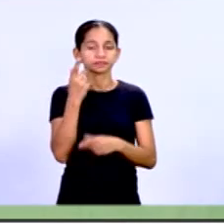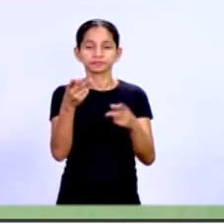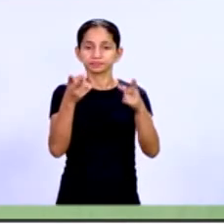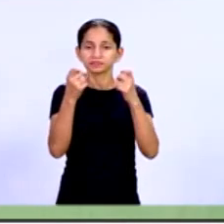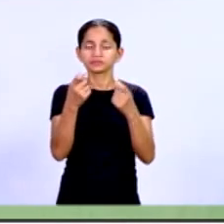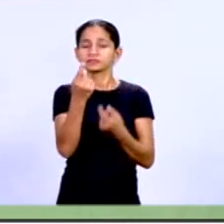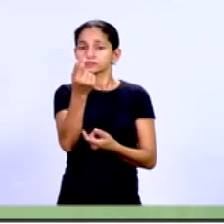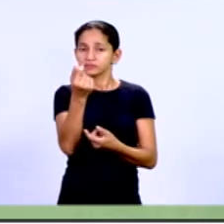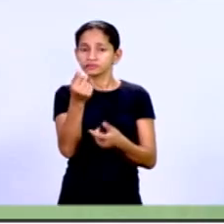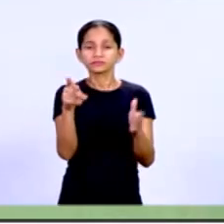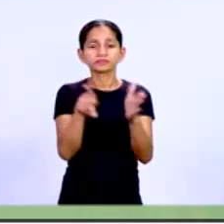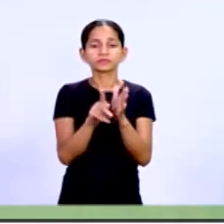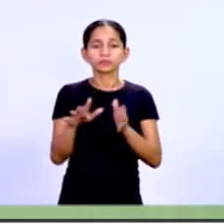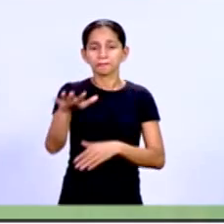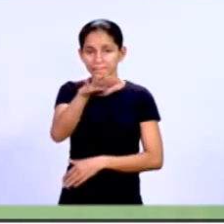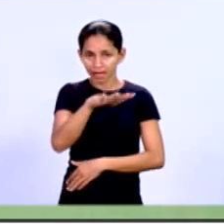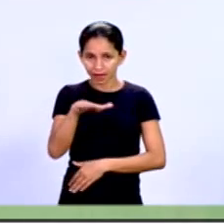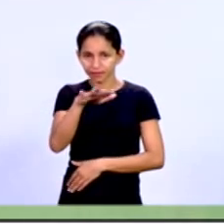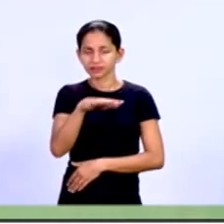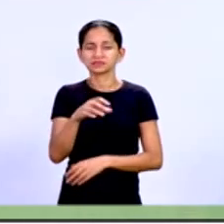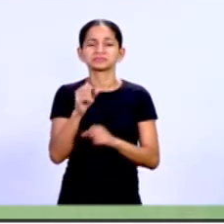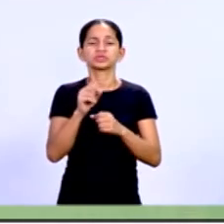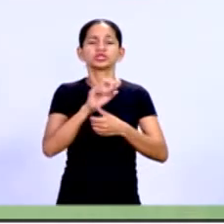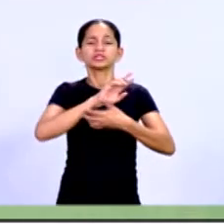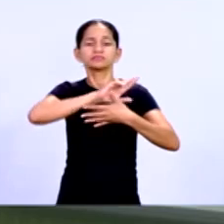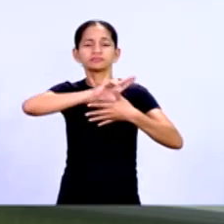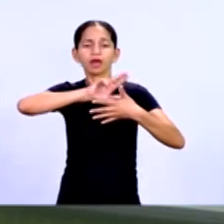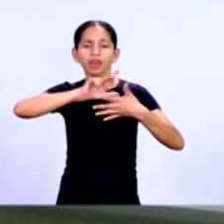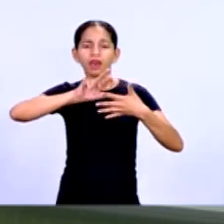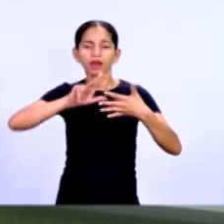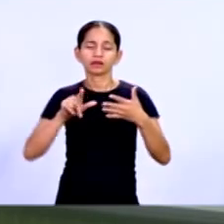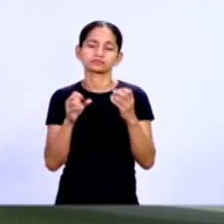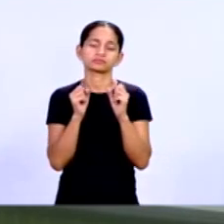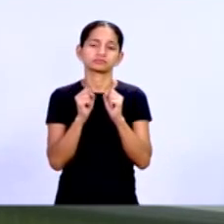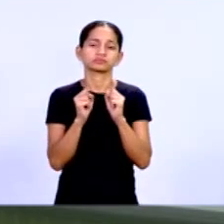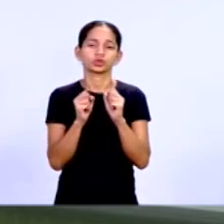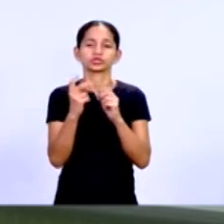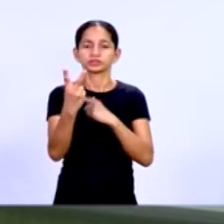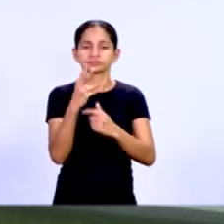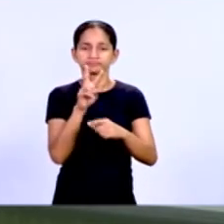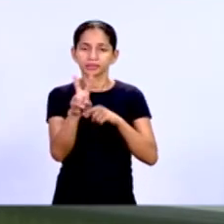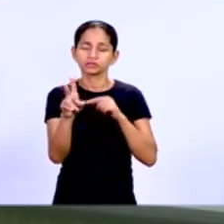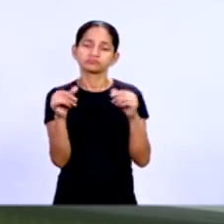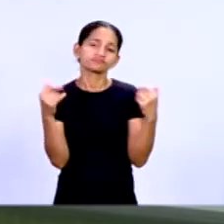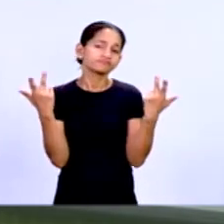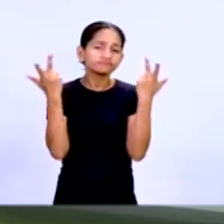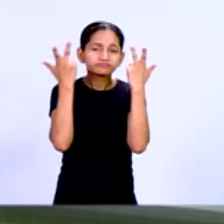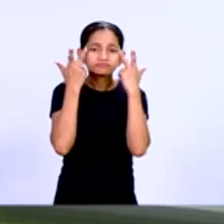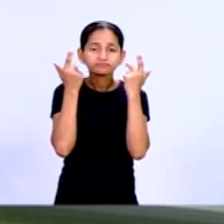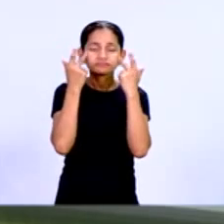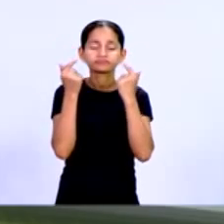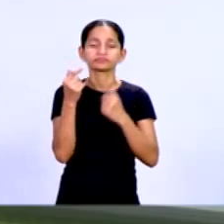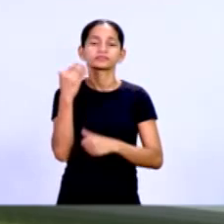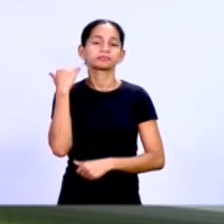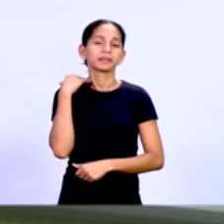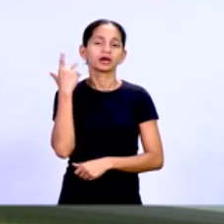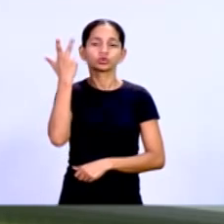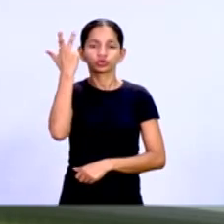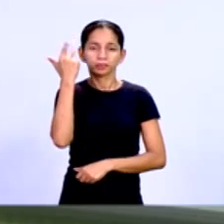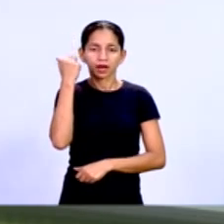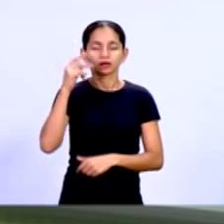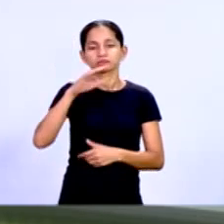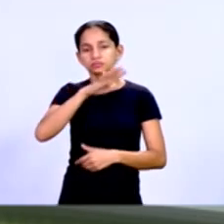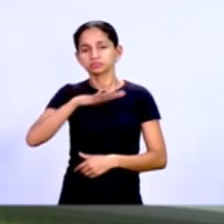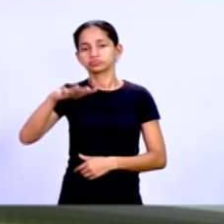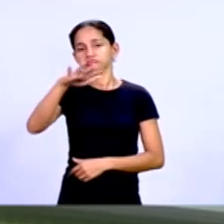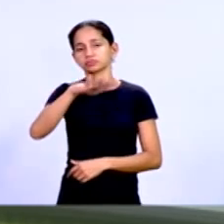de crédito, elas têm N modalidades de financiamento. Isso acontece com os bancos múltiplos, que